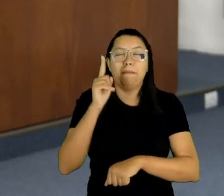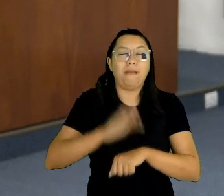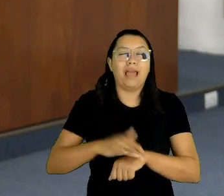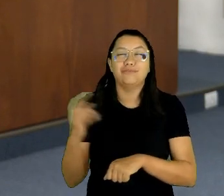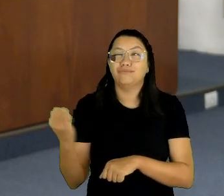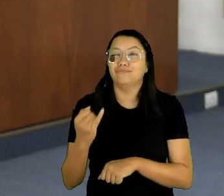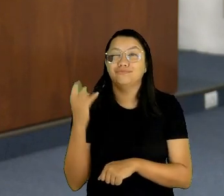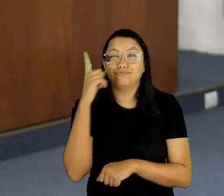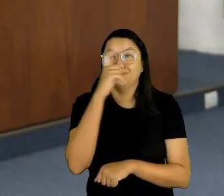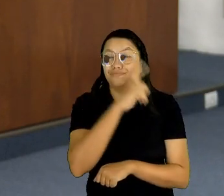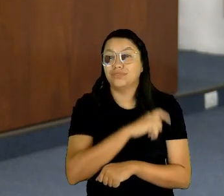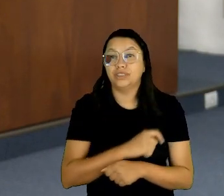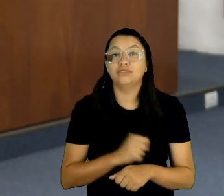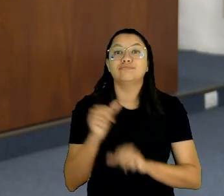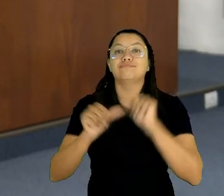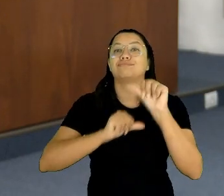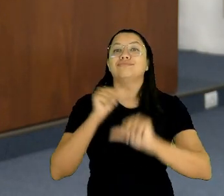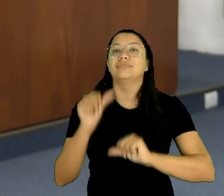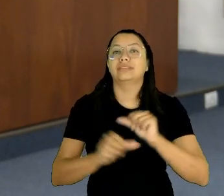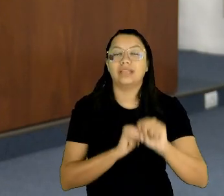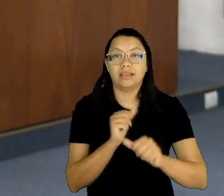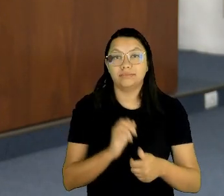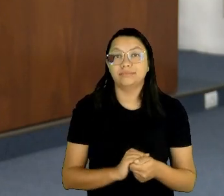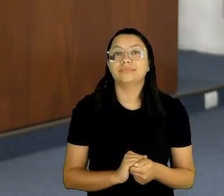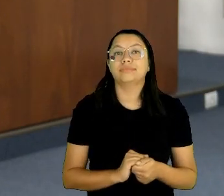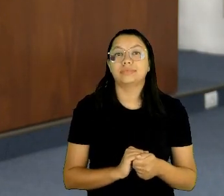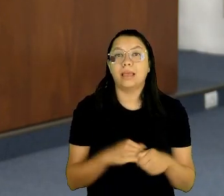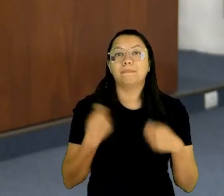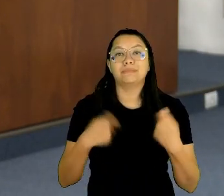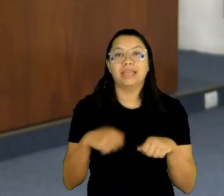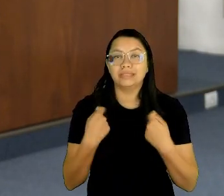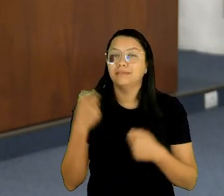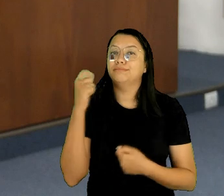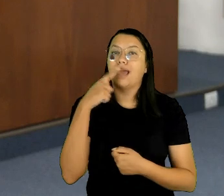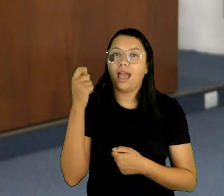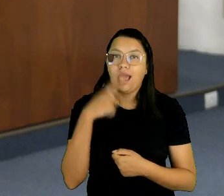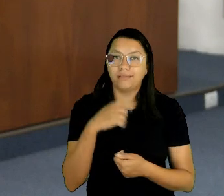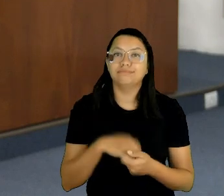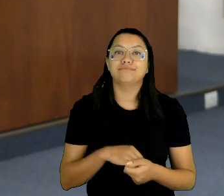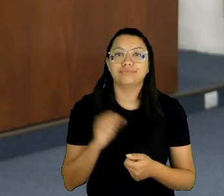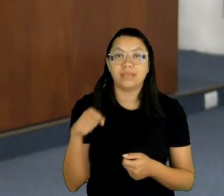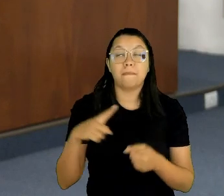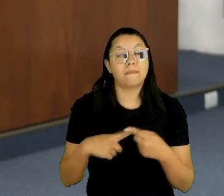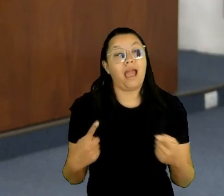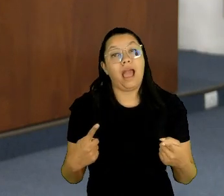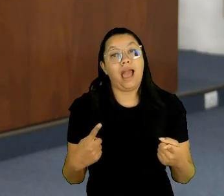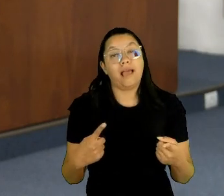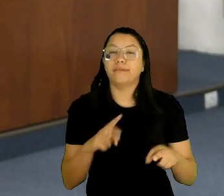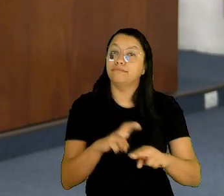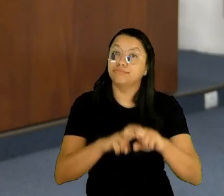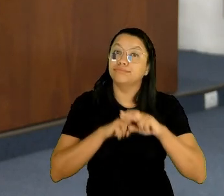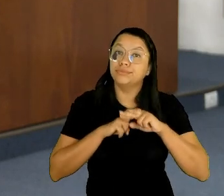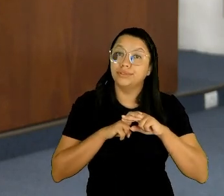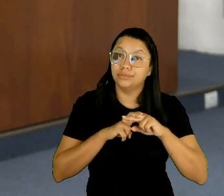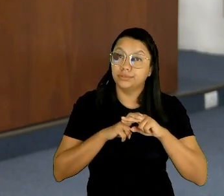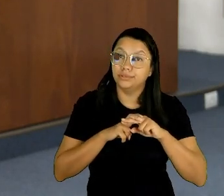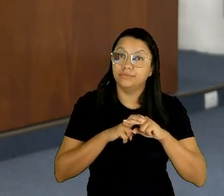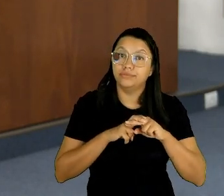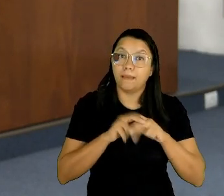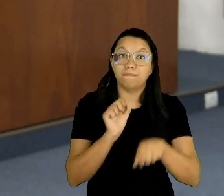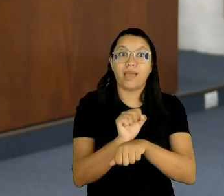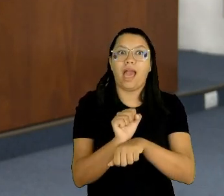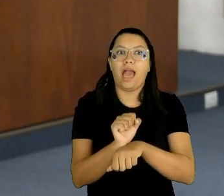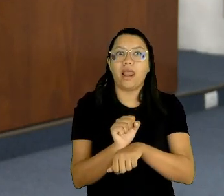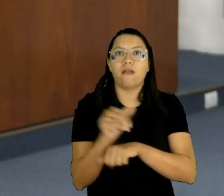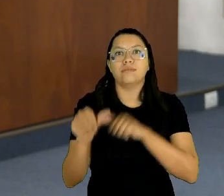aterosclerose, ele é o mais difícil da gente mudar com o nosso estilo de vida. A maior parte dos casos vai mesmo ter que precisar de medicação, mas não é por isso que a gente vai deixar de